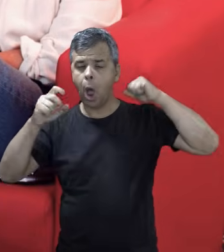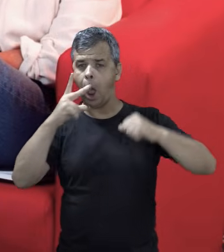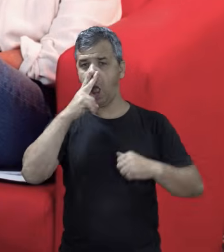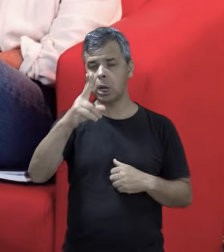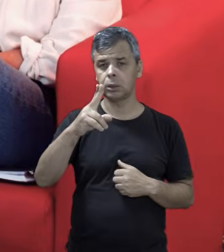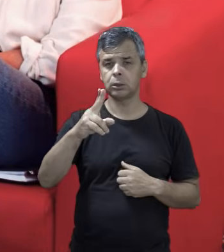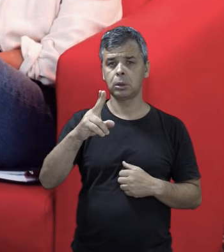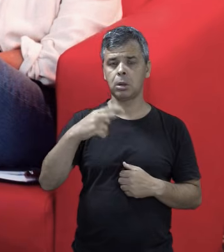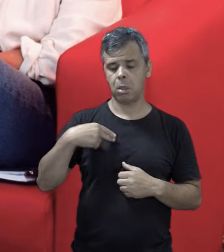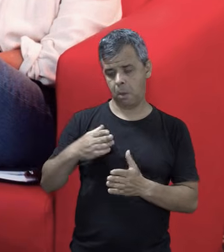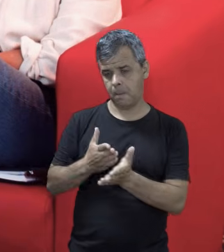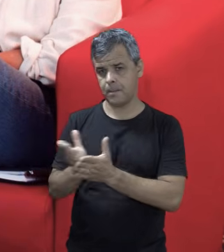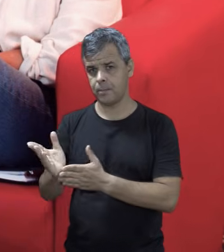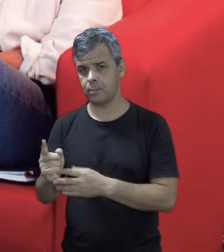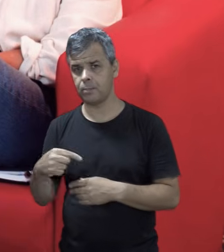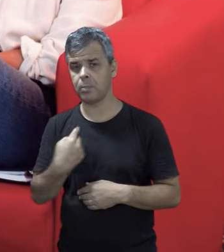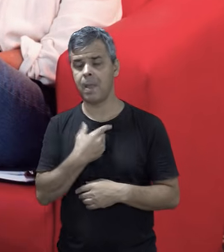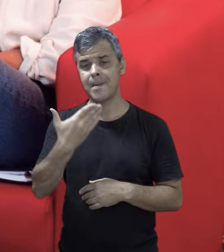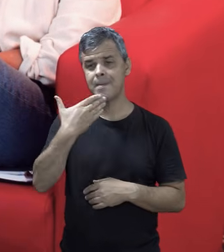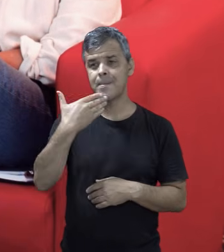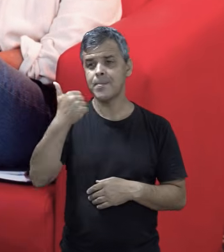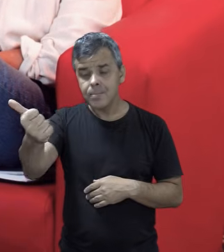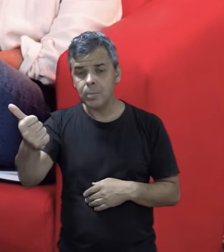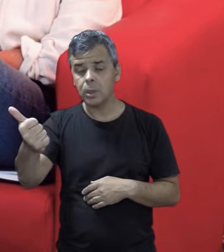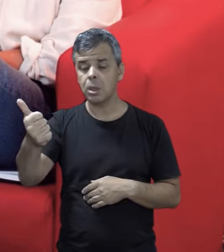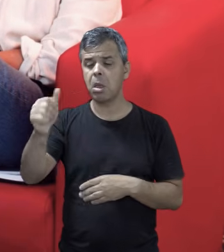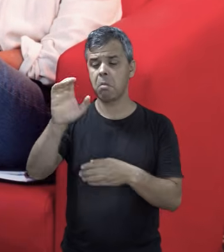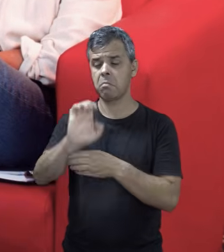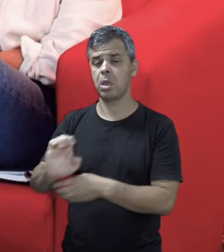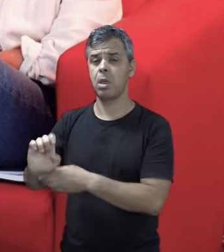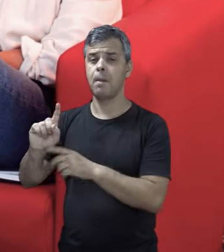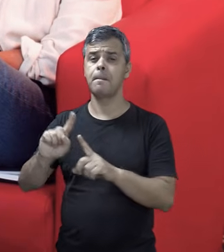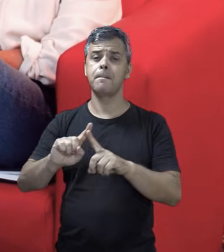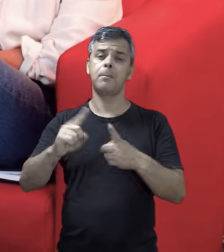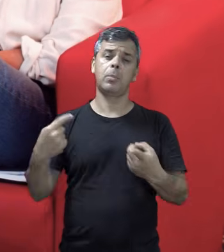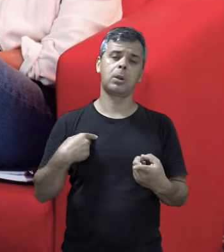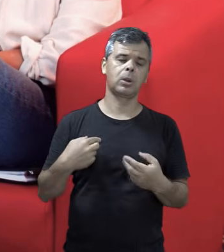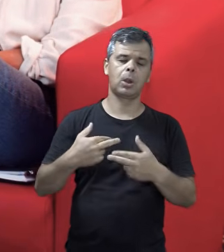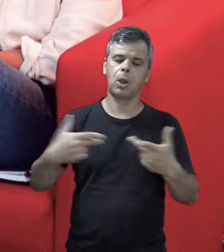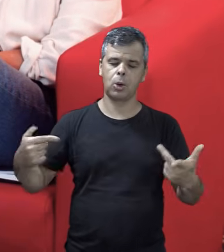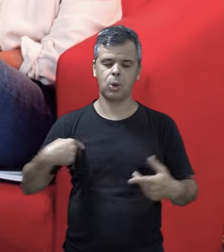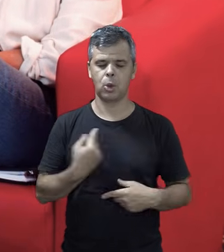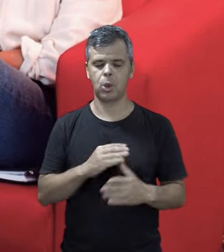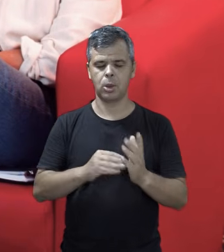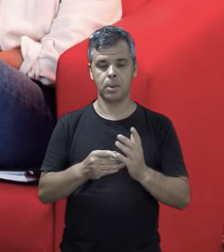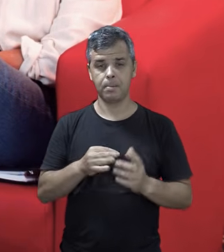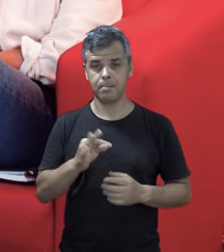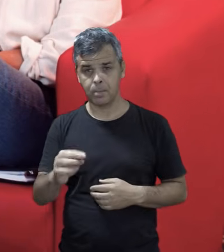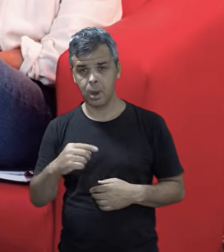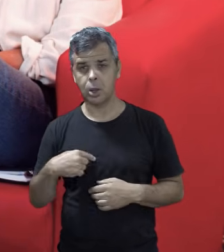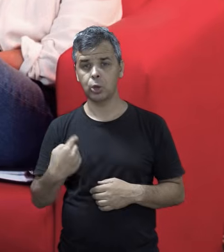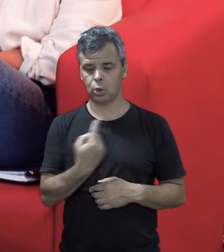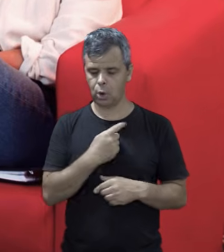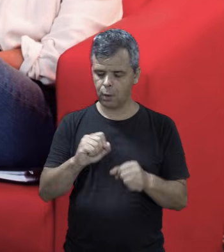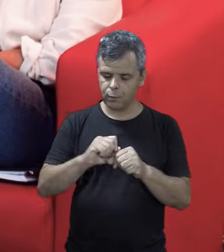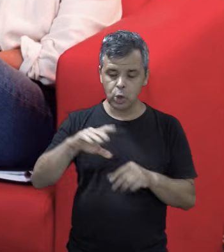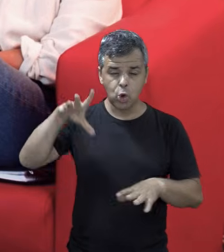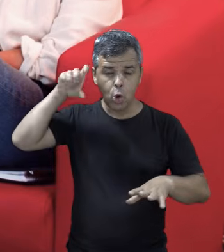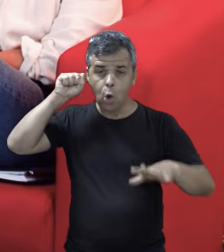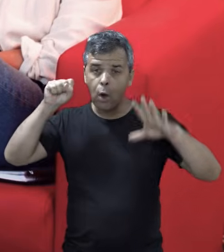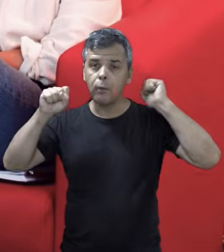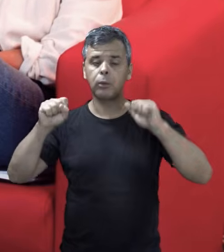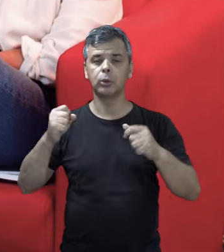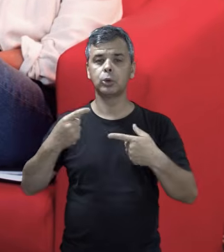que puxa para o seu lado e é melhor do que o outro estado, mas aí é coisas do nosso partido mesmo, a gente faz a escuta para